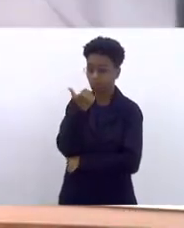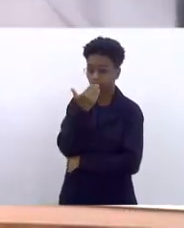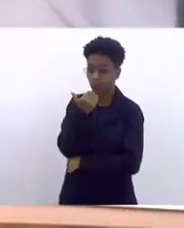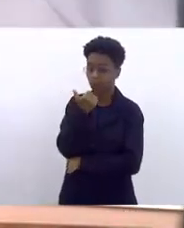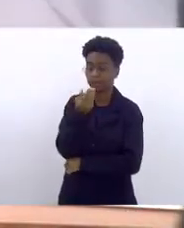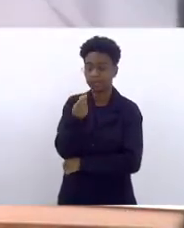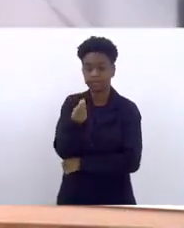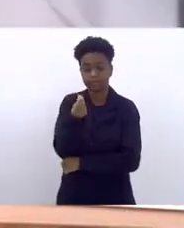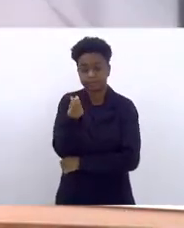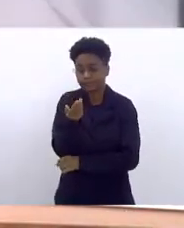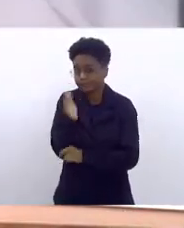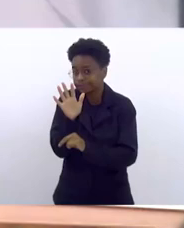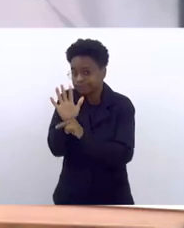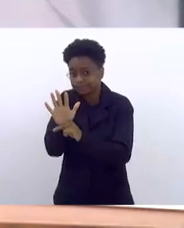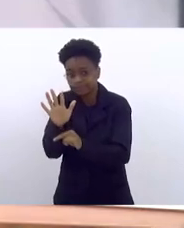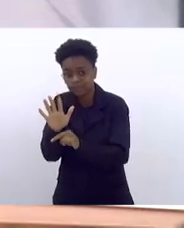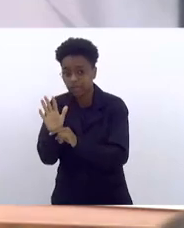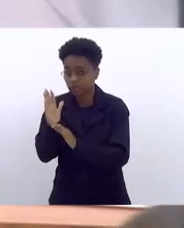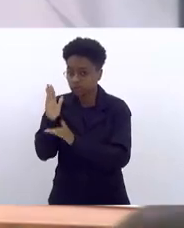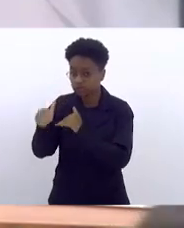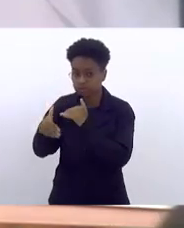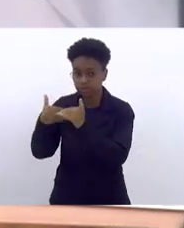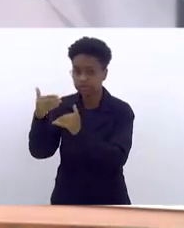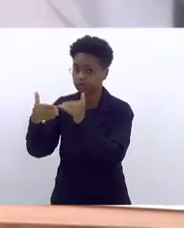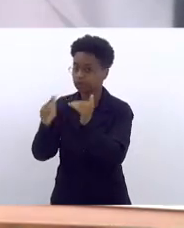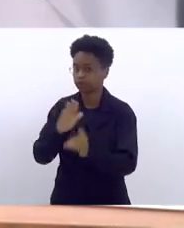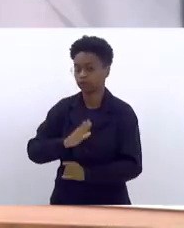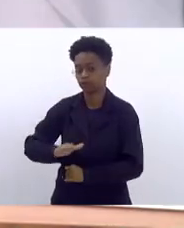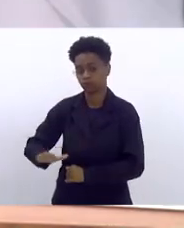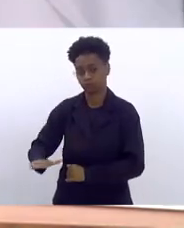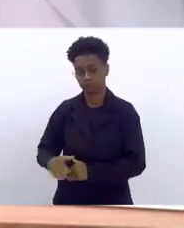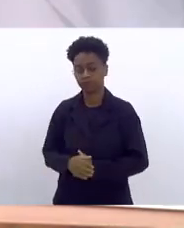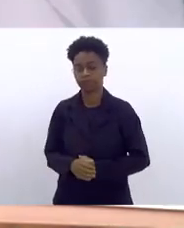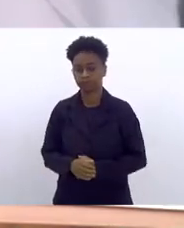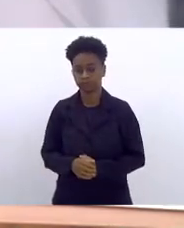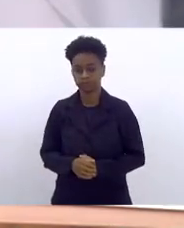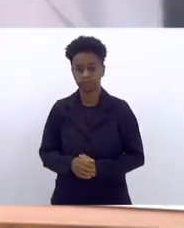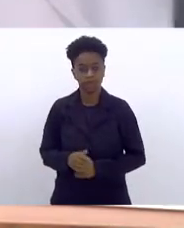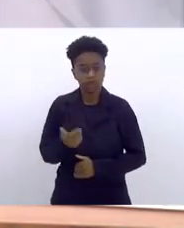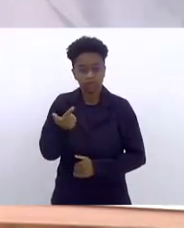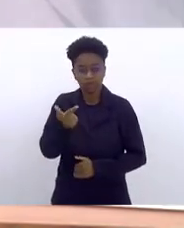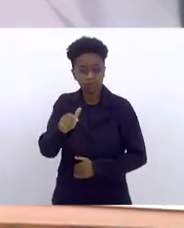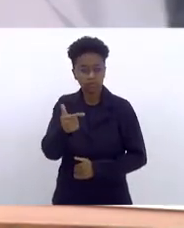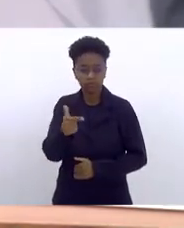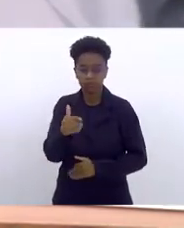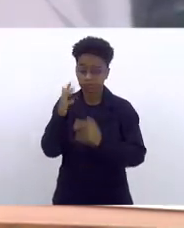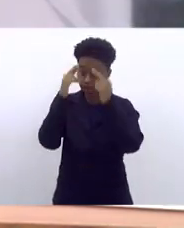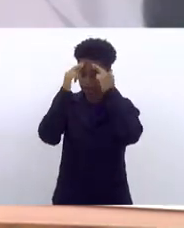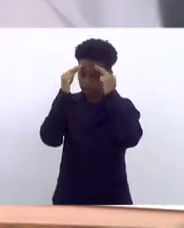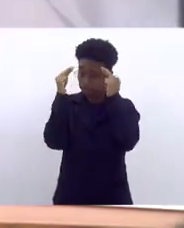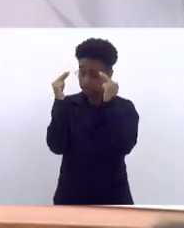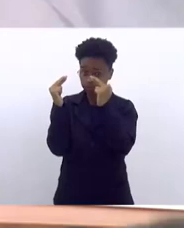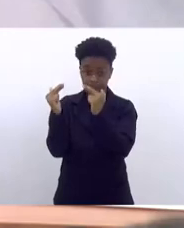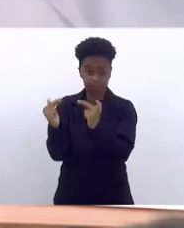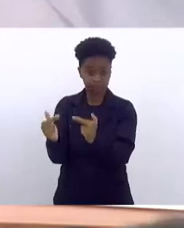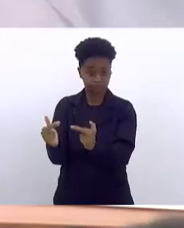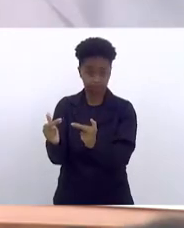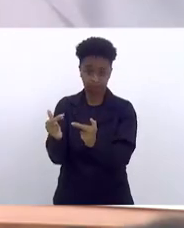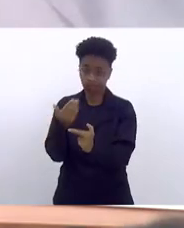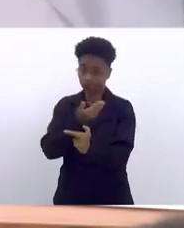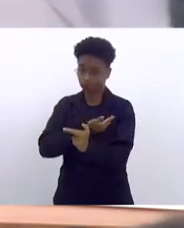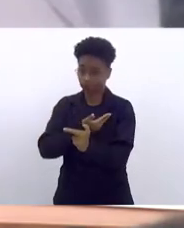que ajude no desenvolvimento da criança não tem o respeito dos